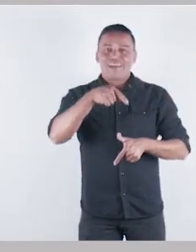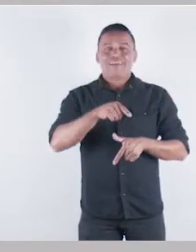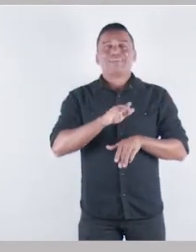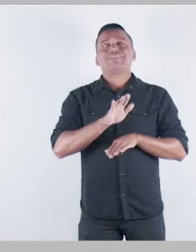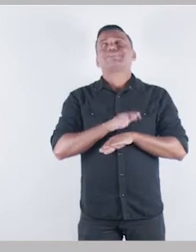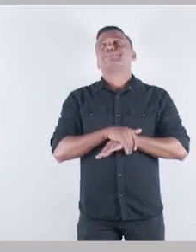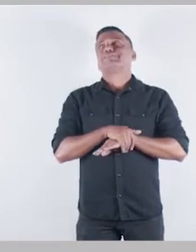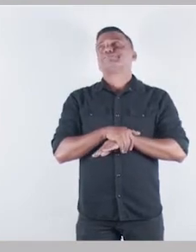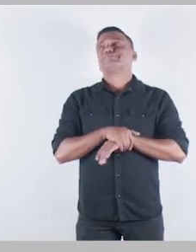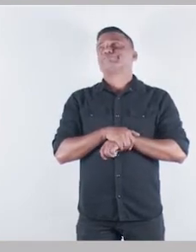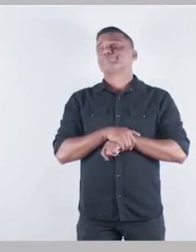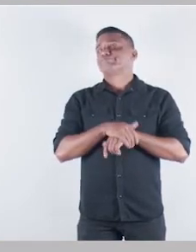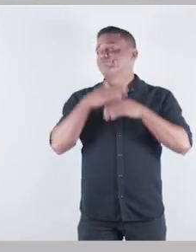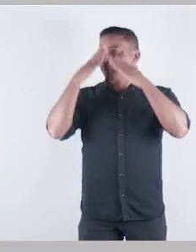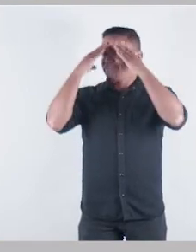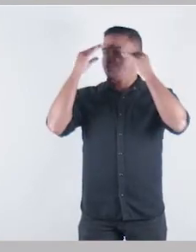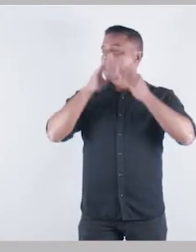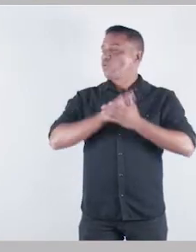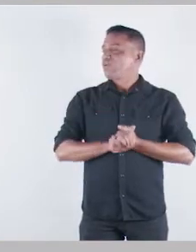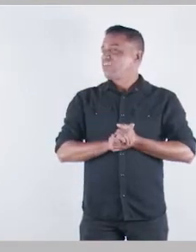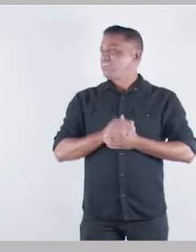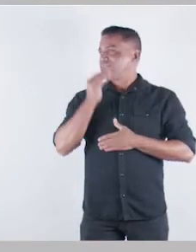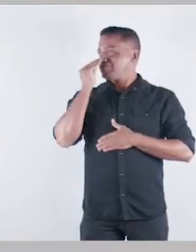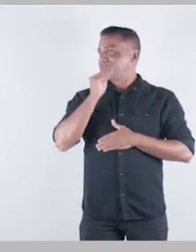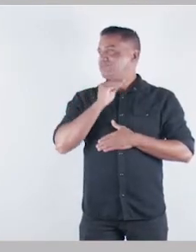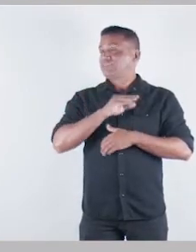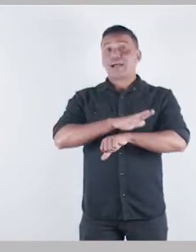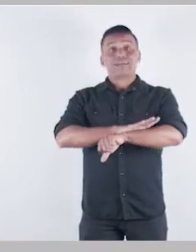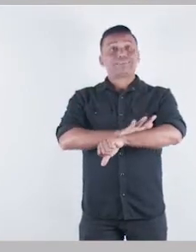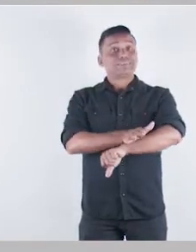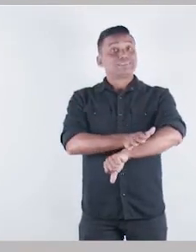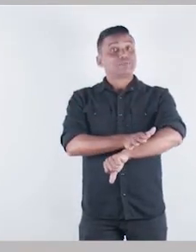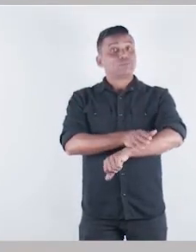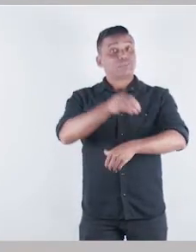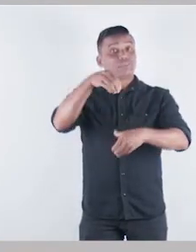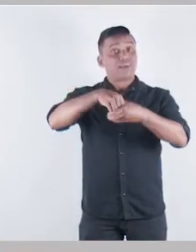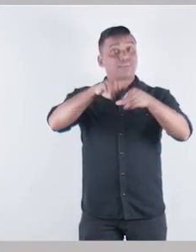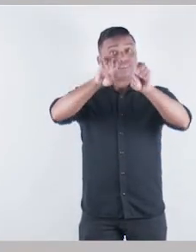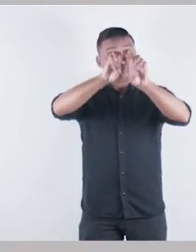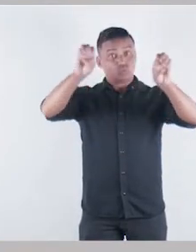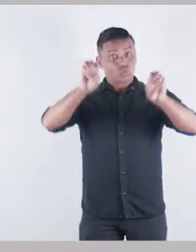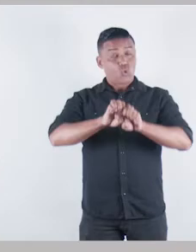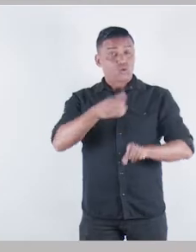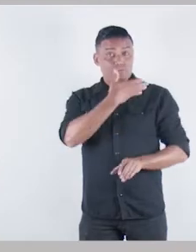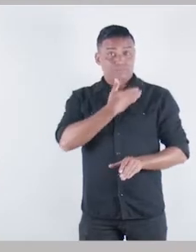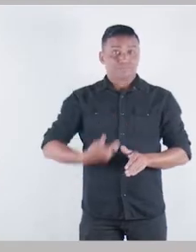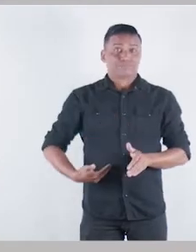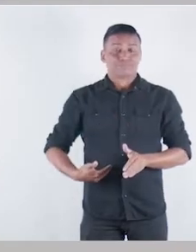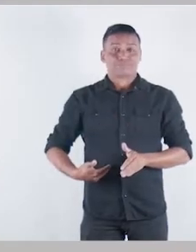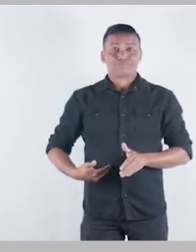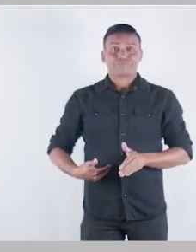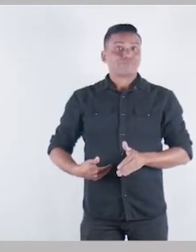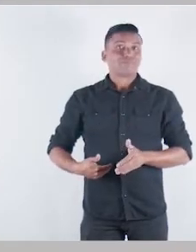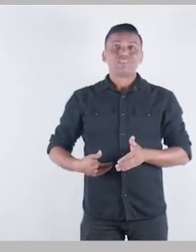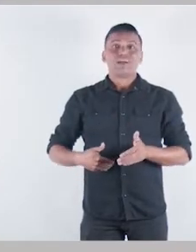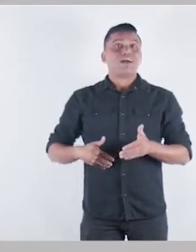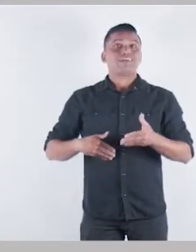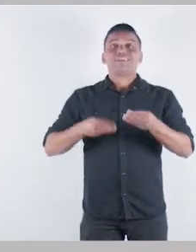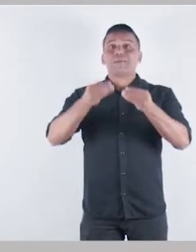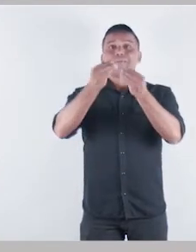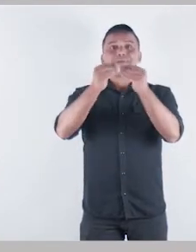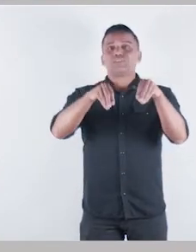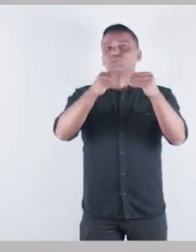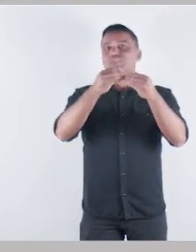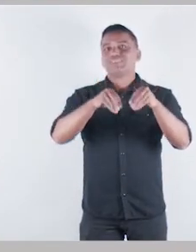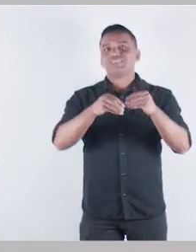acomoda dentro desse racismo estrutural que é violento, existe e impede não só a conquista de negros, conquista